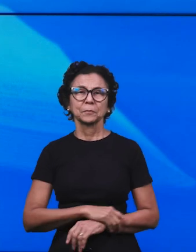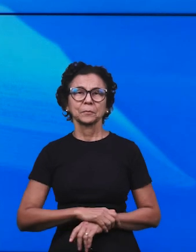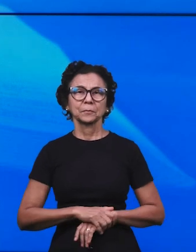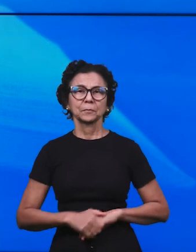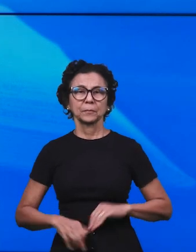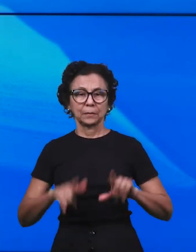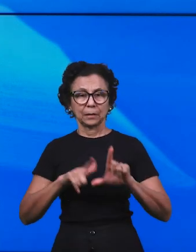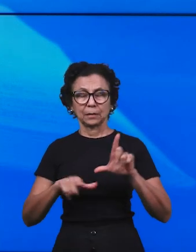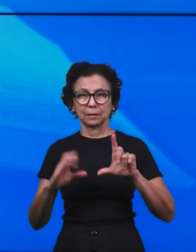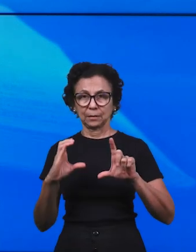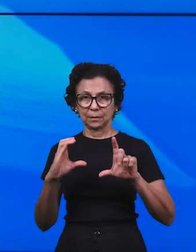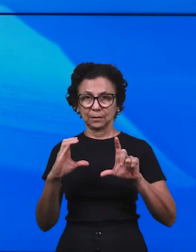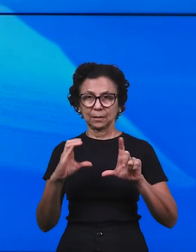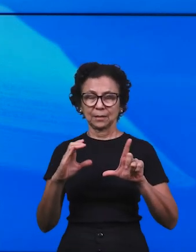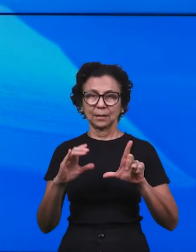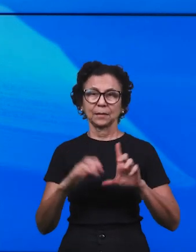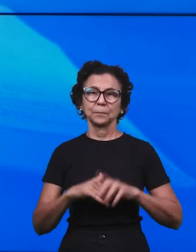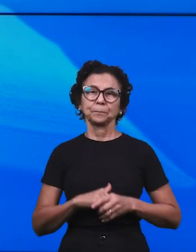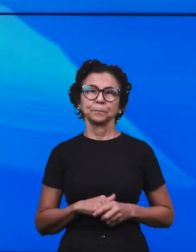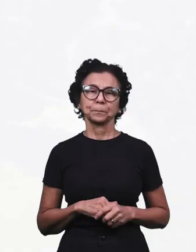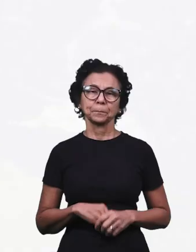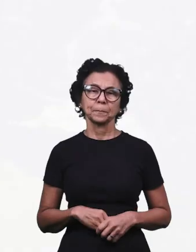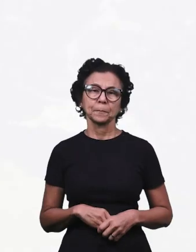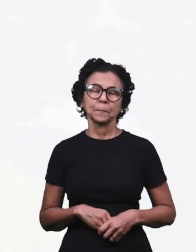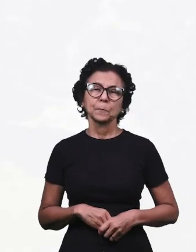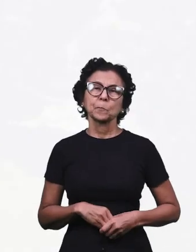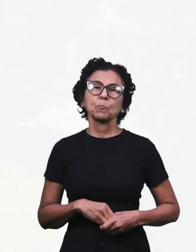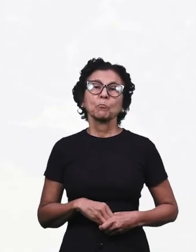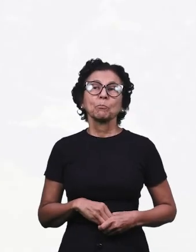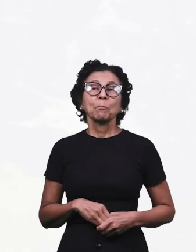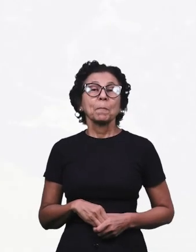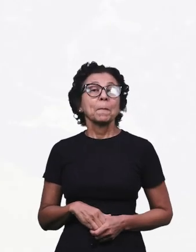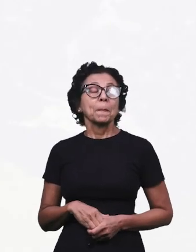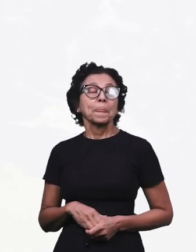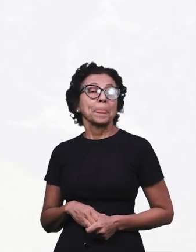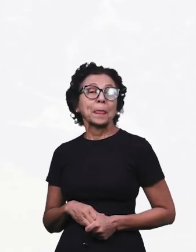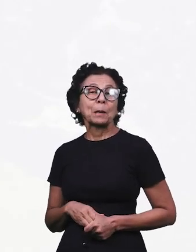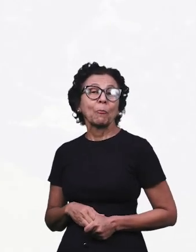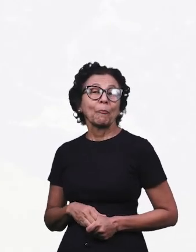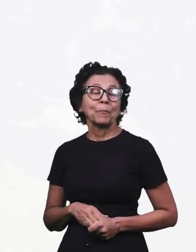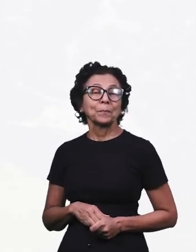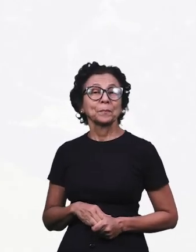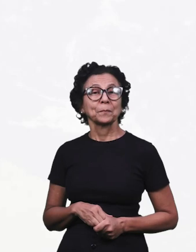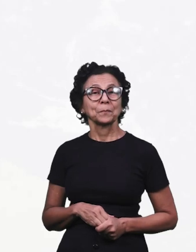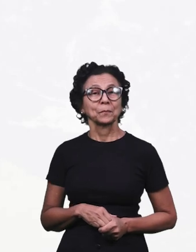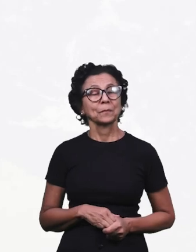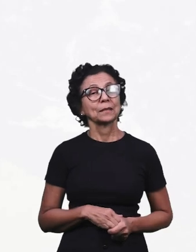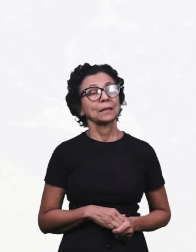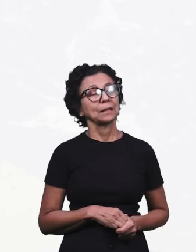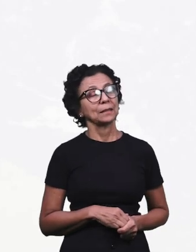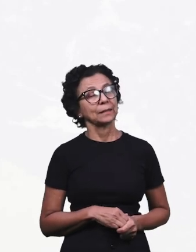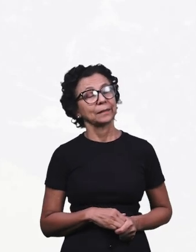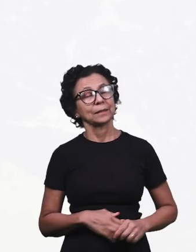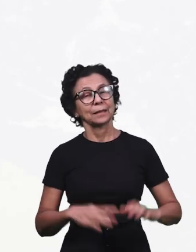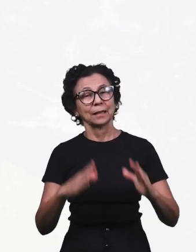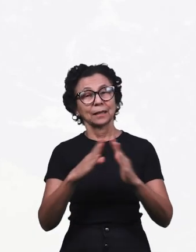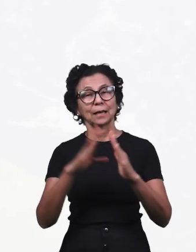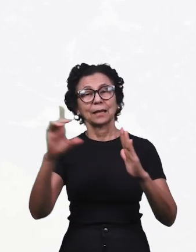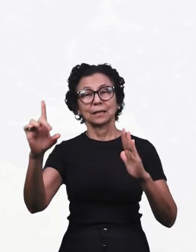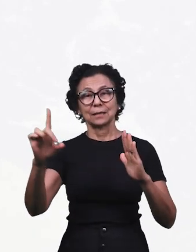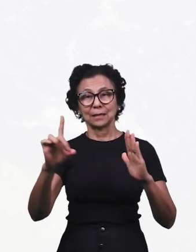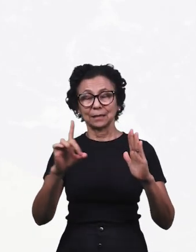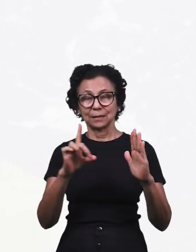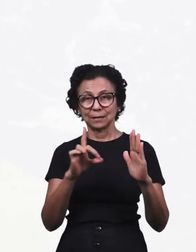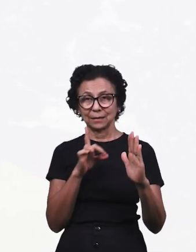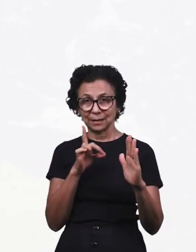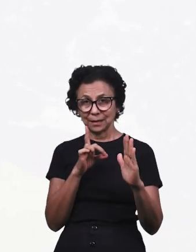Agora a letra C, né, da segunda pergunta, a letra C, quando diz assim, e ele comigo. Então, entrarei em sua casa, com ele